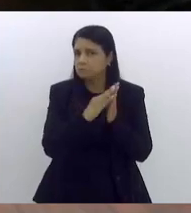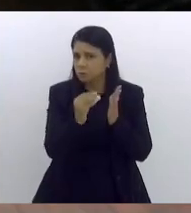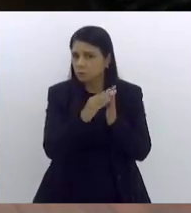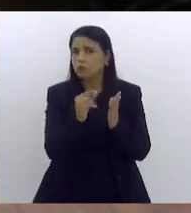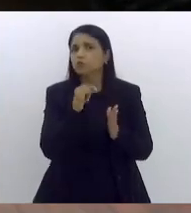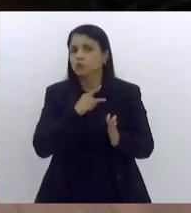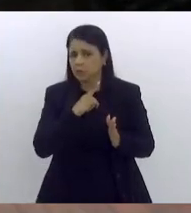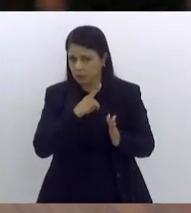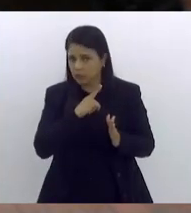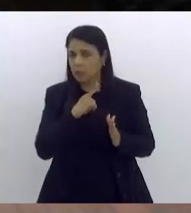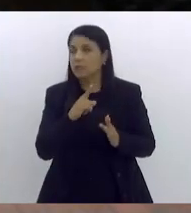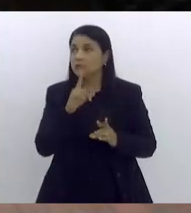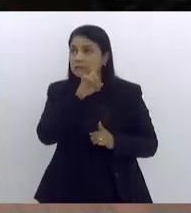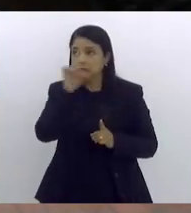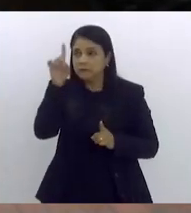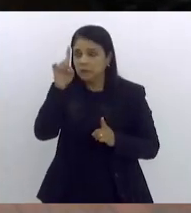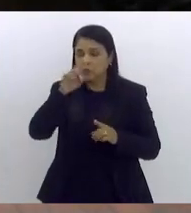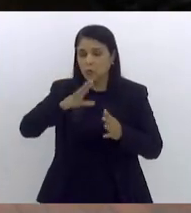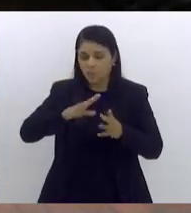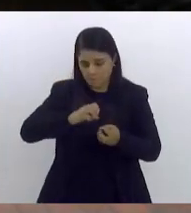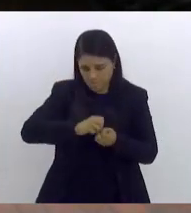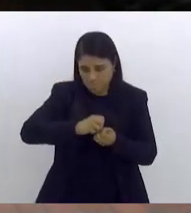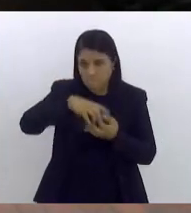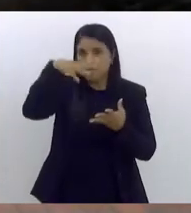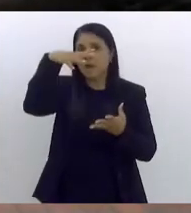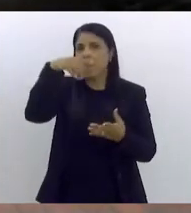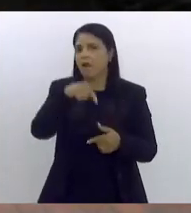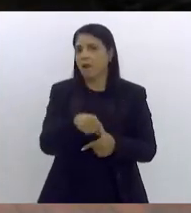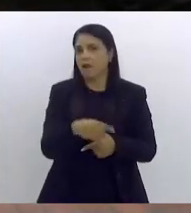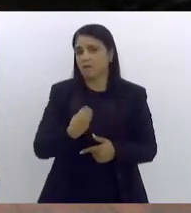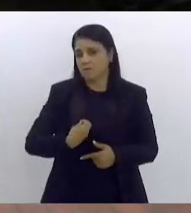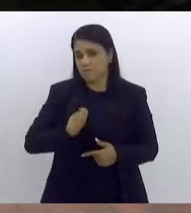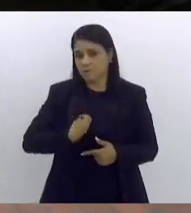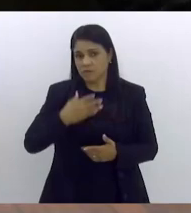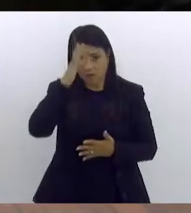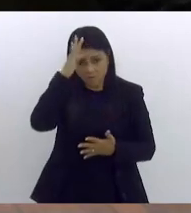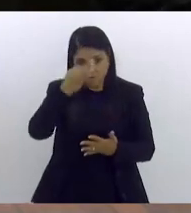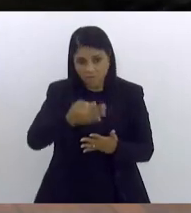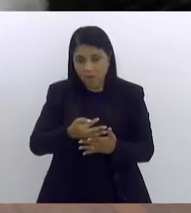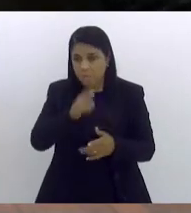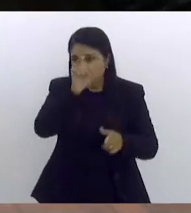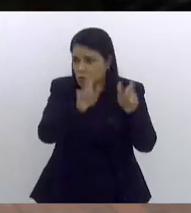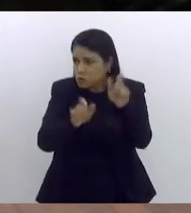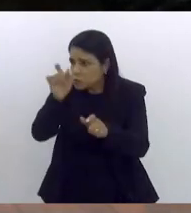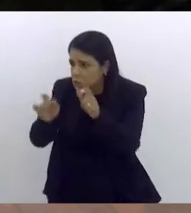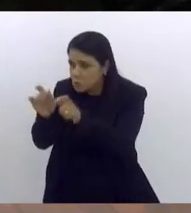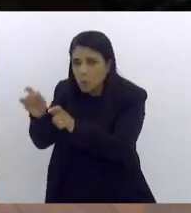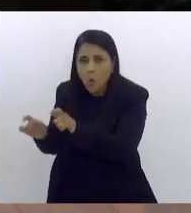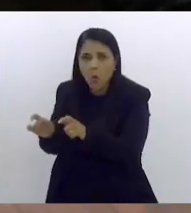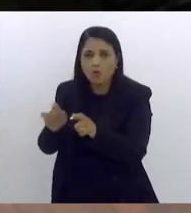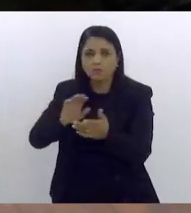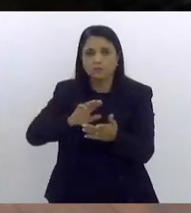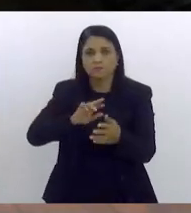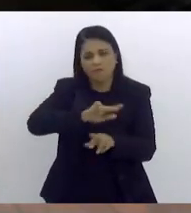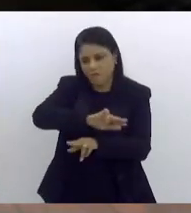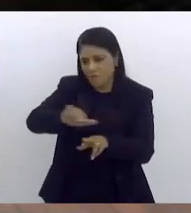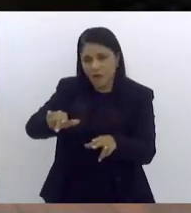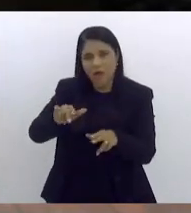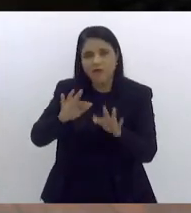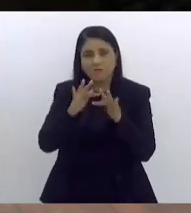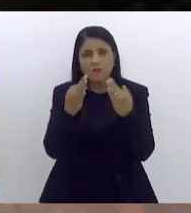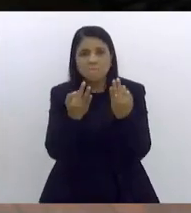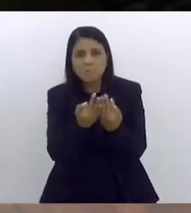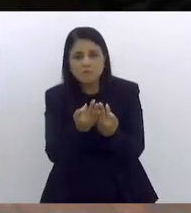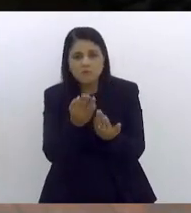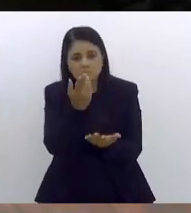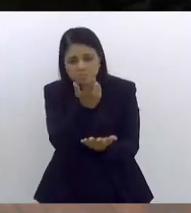Deus operou milagres vendo a fé das pessoas que estavam ao lado. Talvez a pessoa estava no